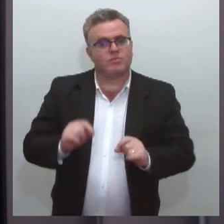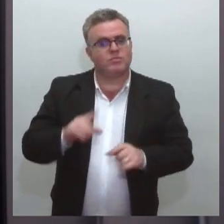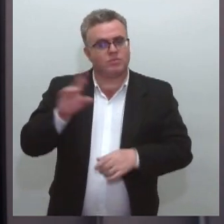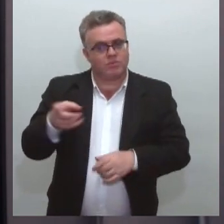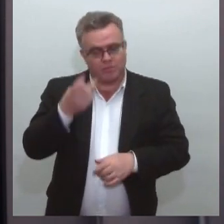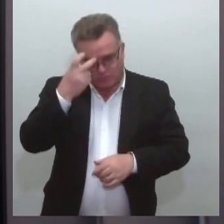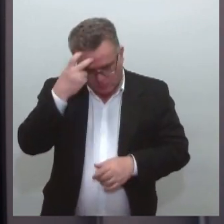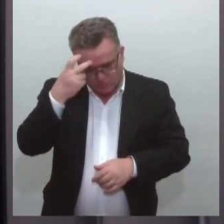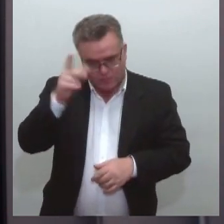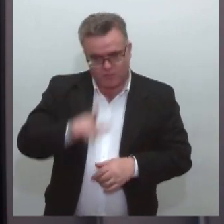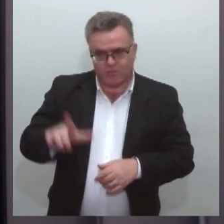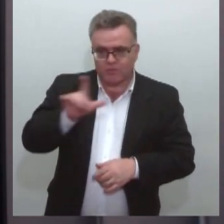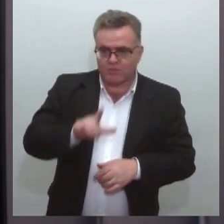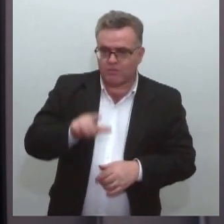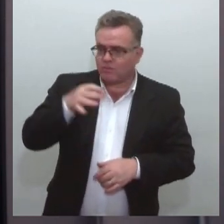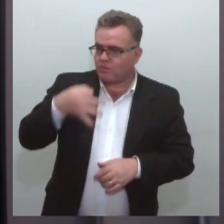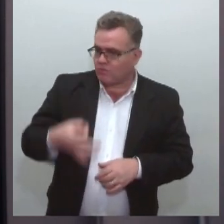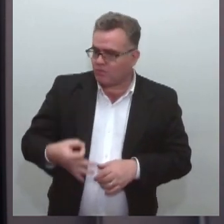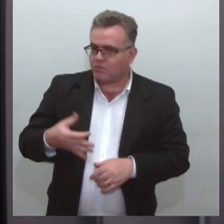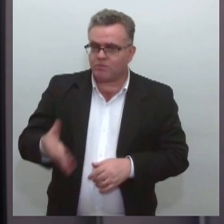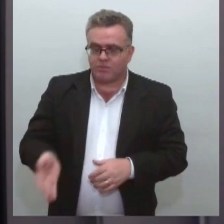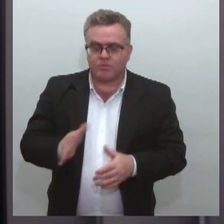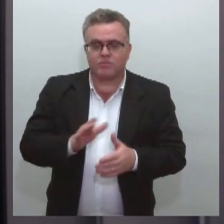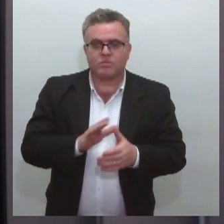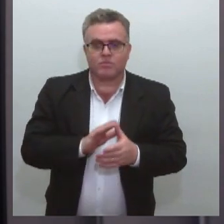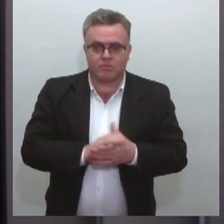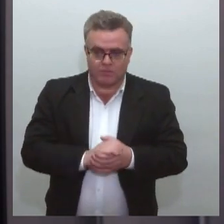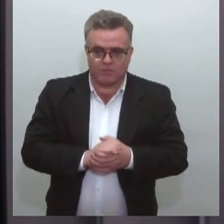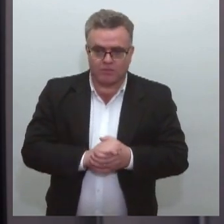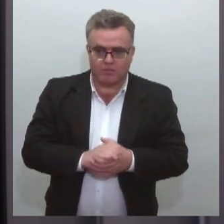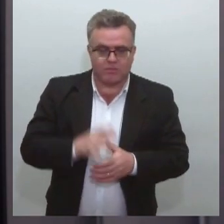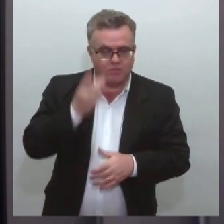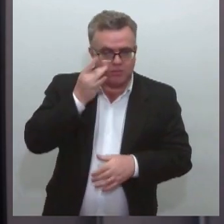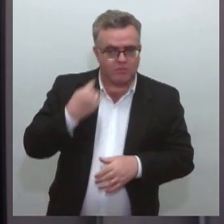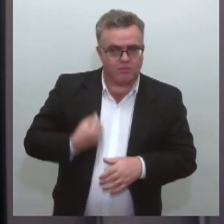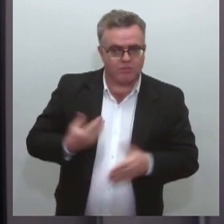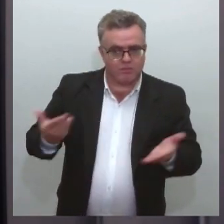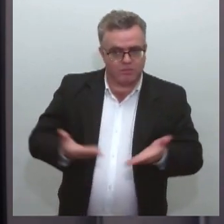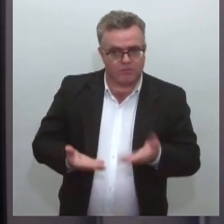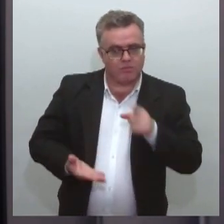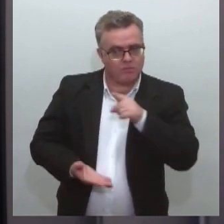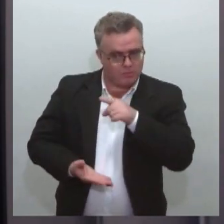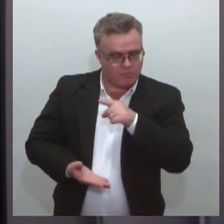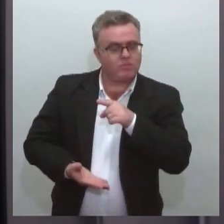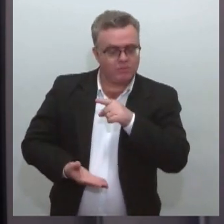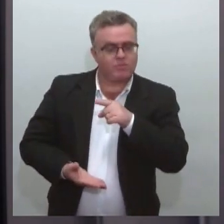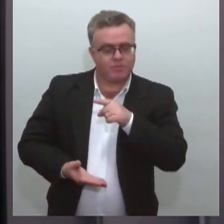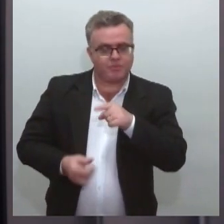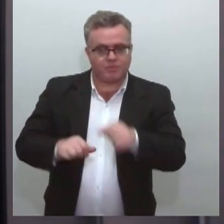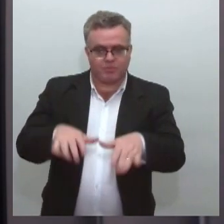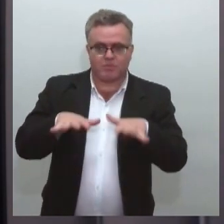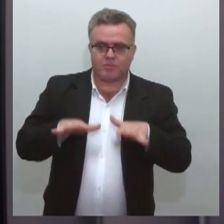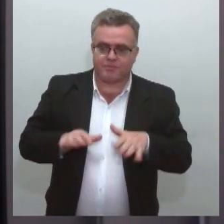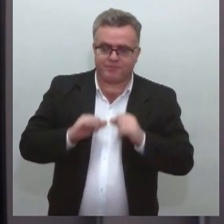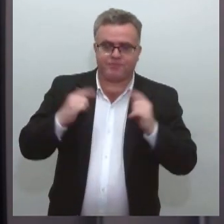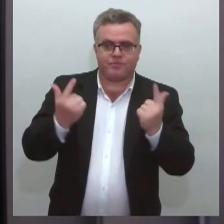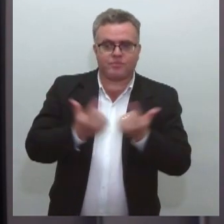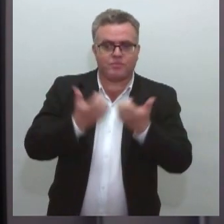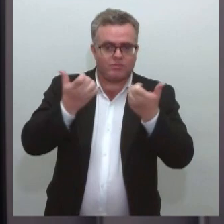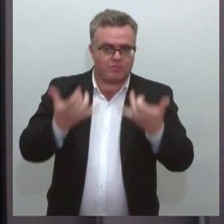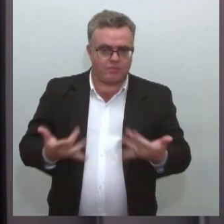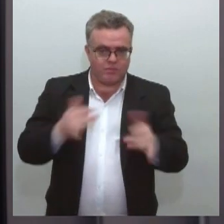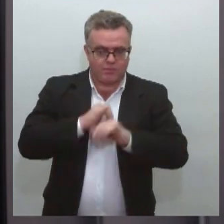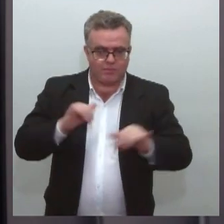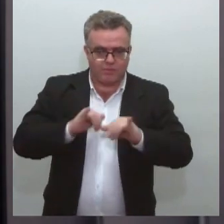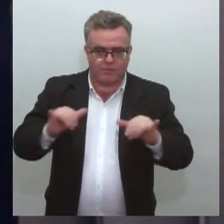literários para o mês de abril. Ao vivo do plenário da Alese, a repórter Tayara Silva traz as informações. Muito boa